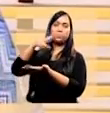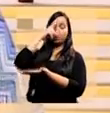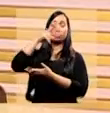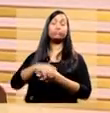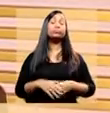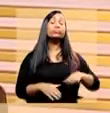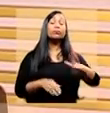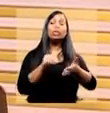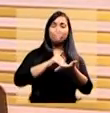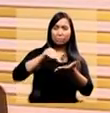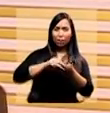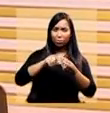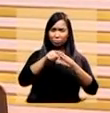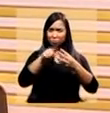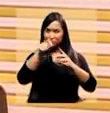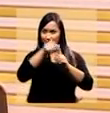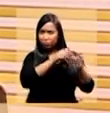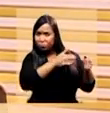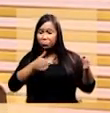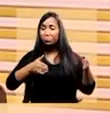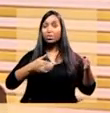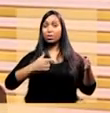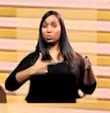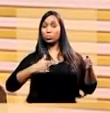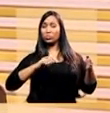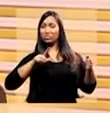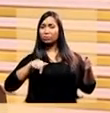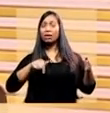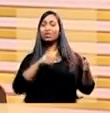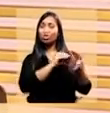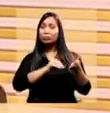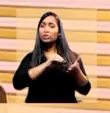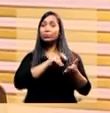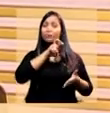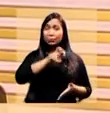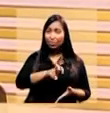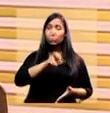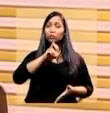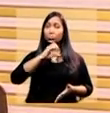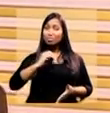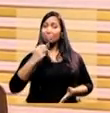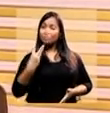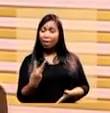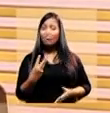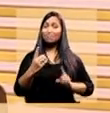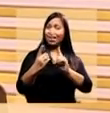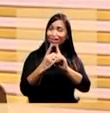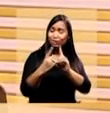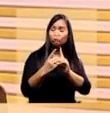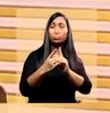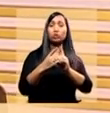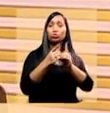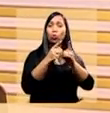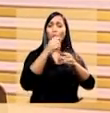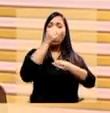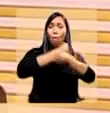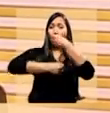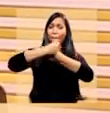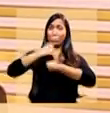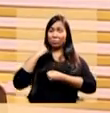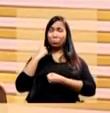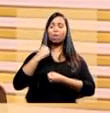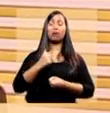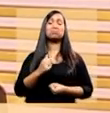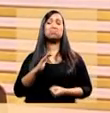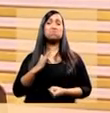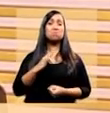autonomia. Secretária, nos primeiros 3 meses agora de 2017, a Secretaria fez 503 atendimentos. O ano todo